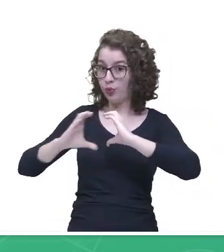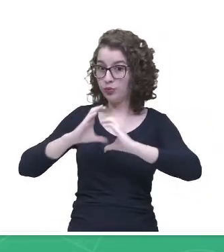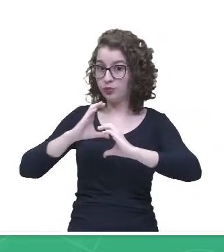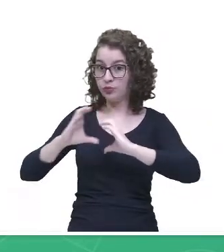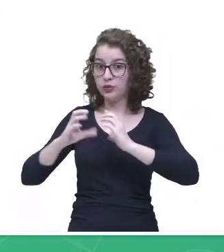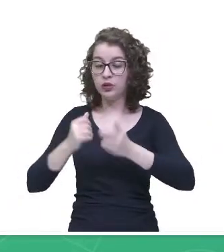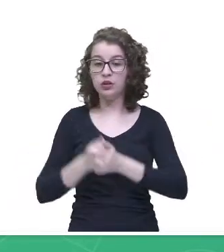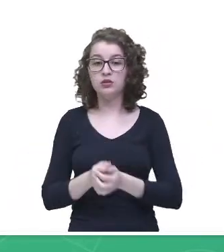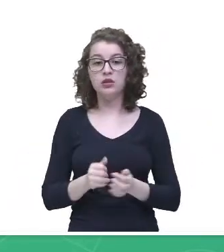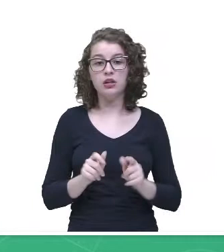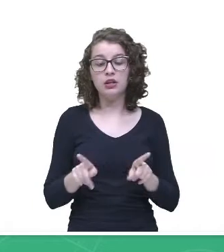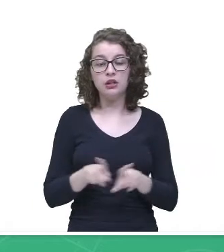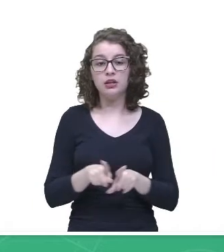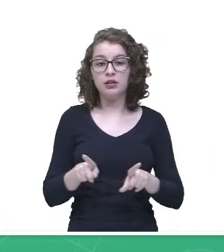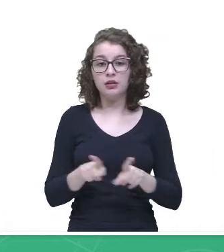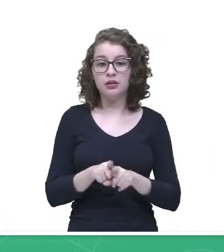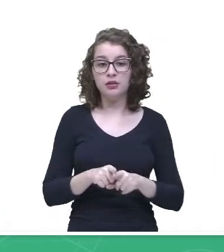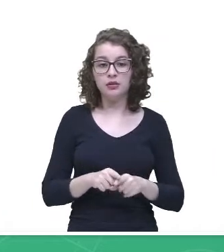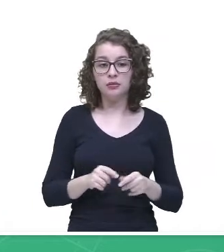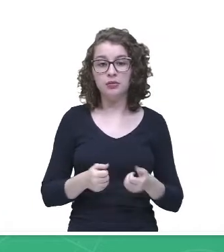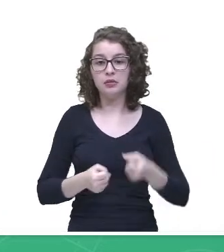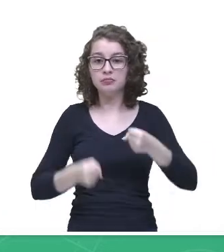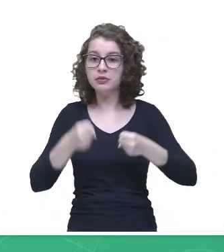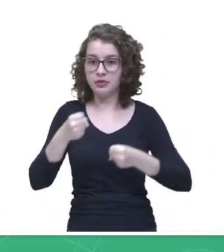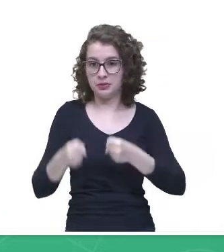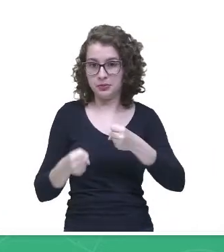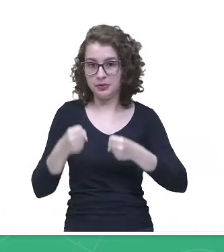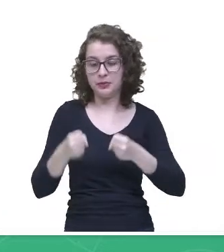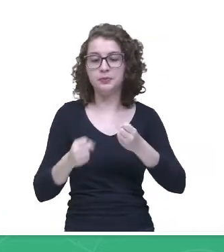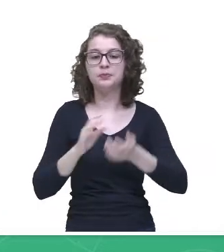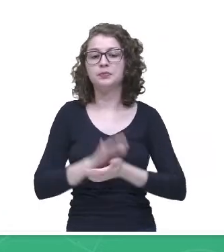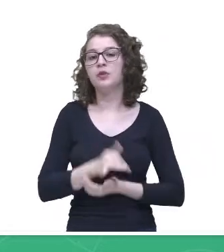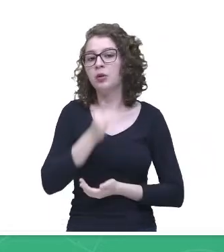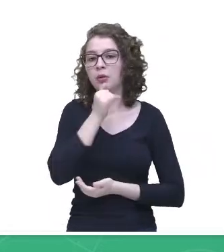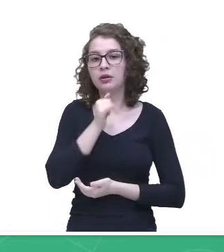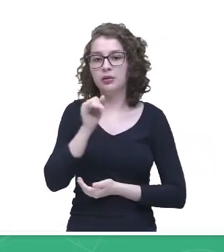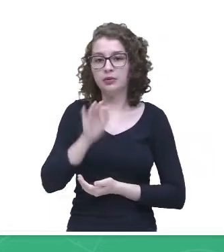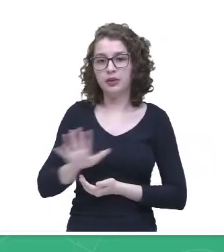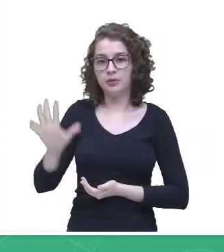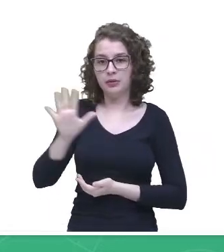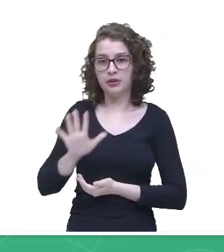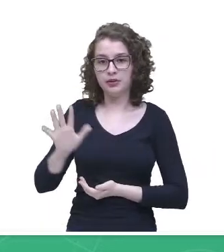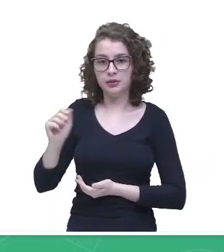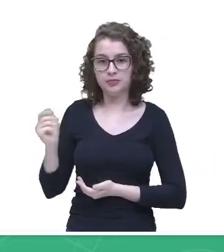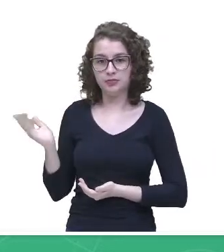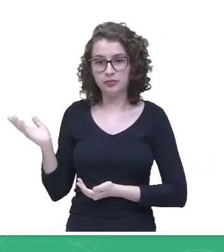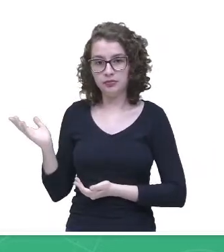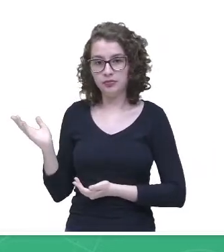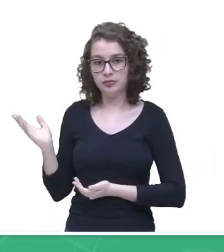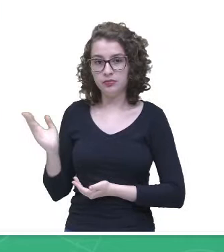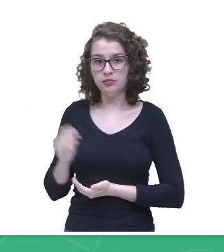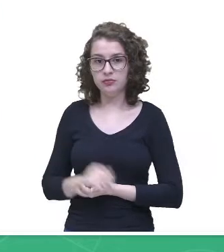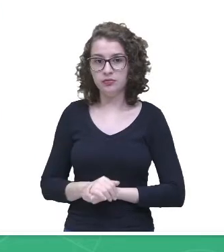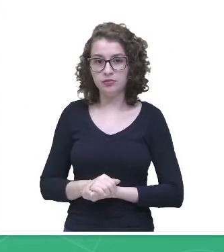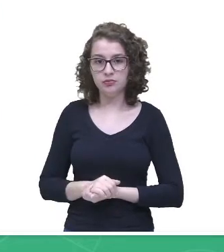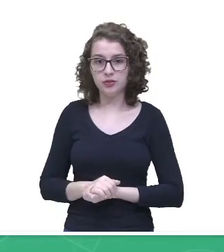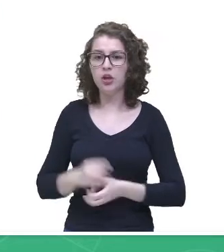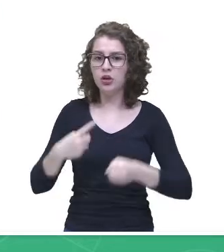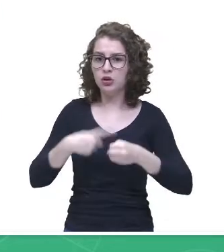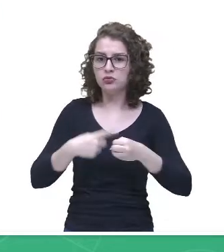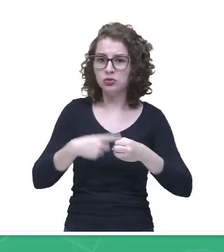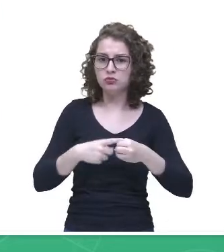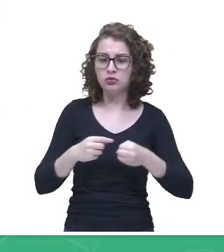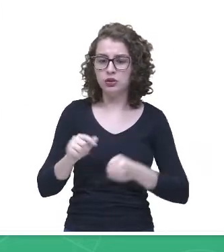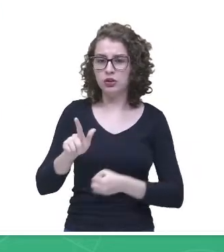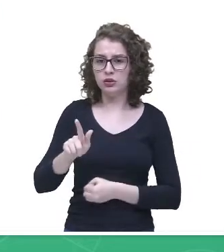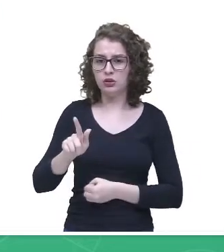dos transportes, principalmente, tá? Aqui nas duas imagens, a gente tem cidades globais, né? Olha aí na